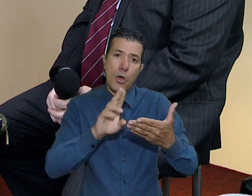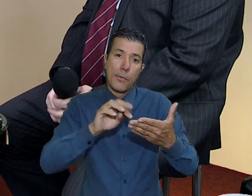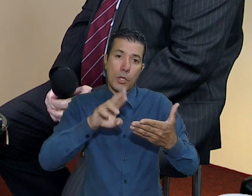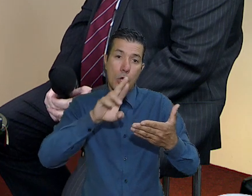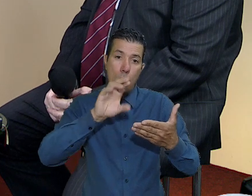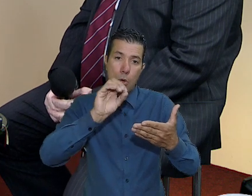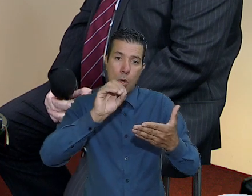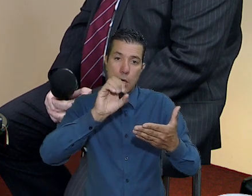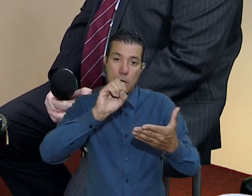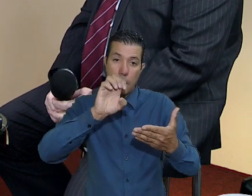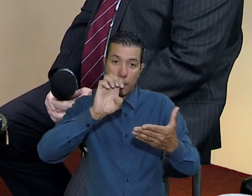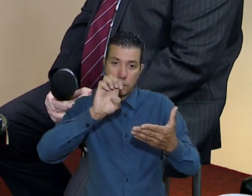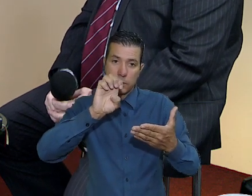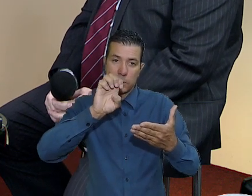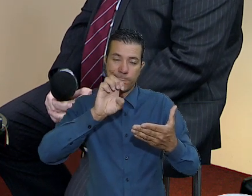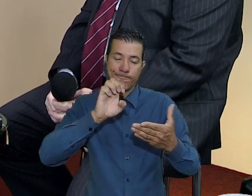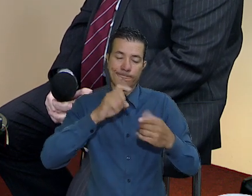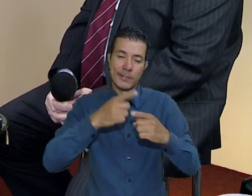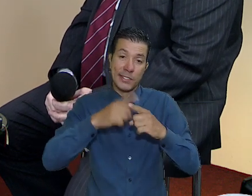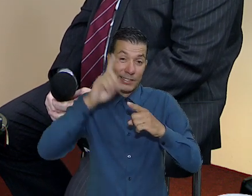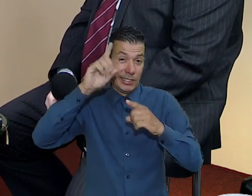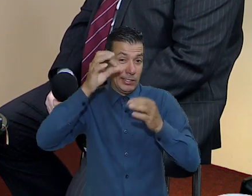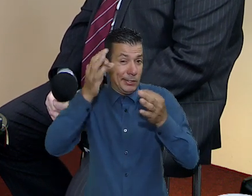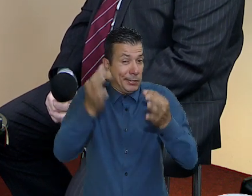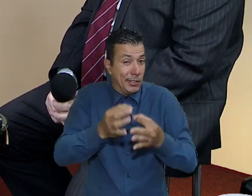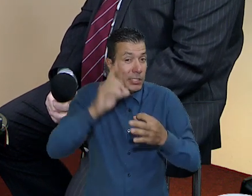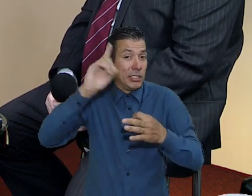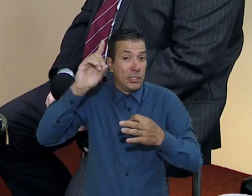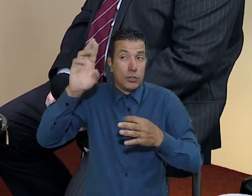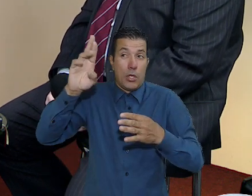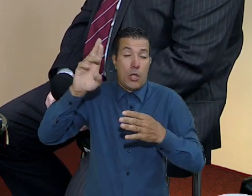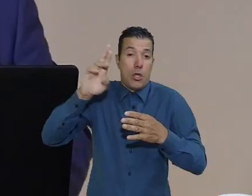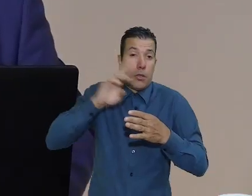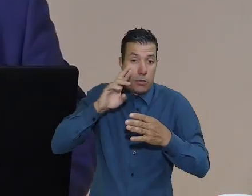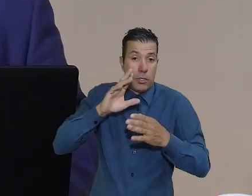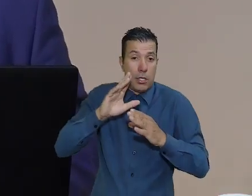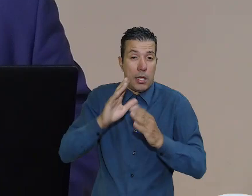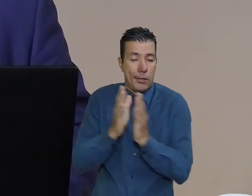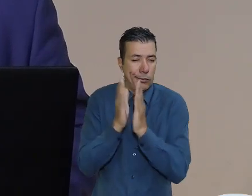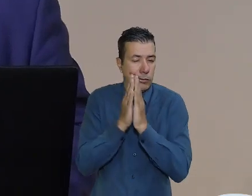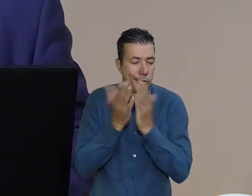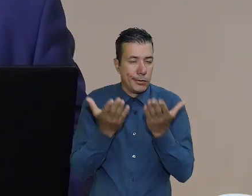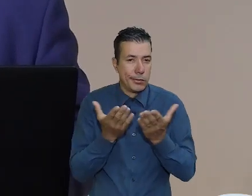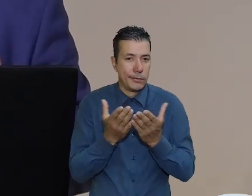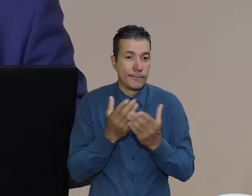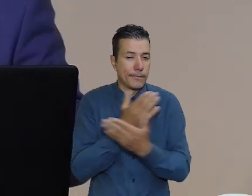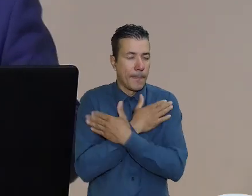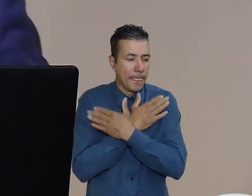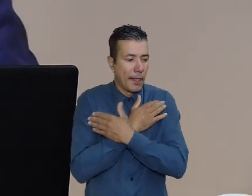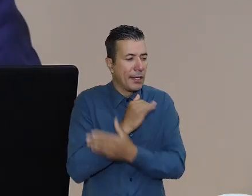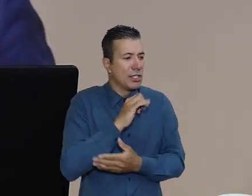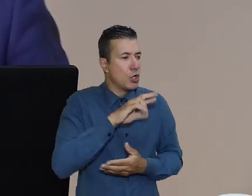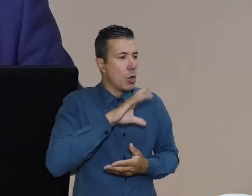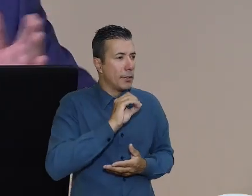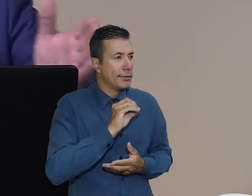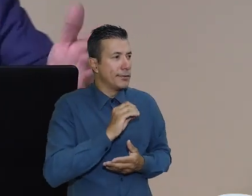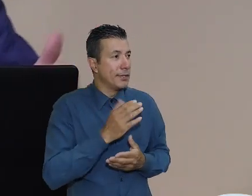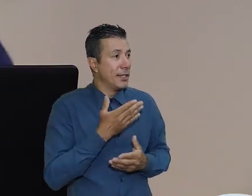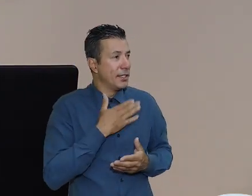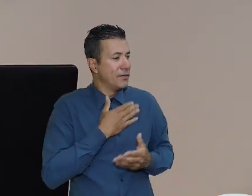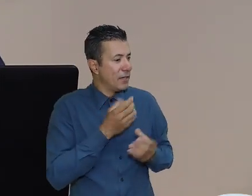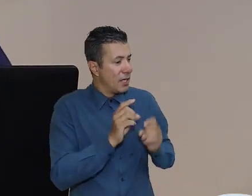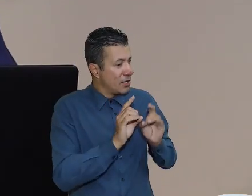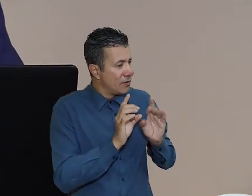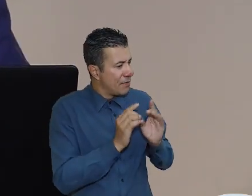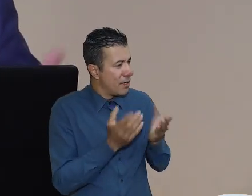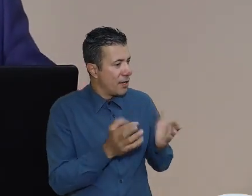ouvindo. E nós temos a certeza de que Deus ouvirá a nossa prece. Pastor Yuri, manda um abraço. Só que eu quero fazer diferente hoje. Não é todo dia, né,